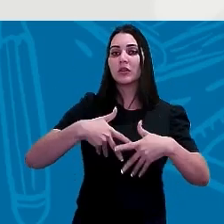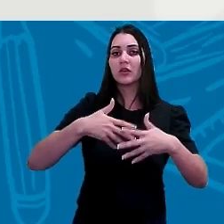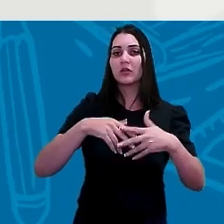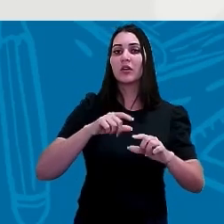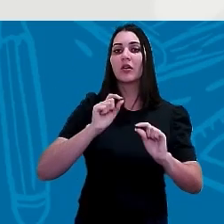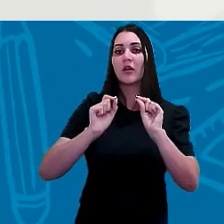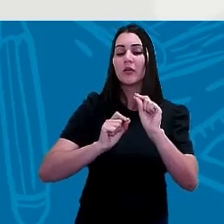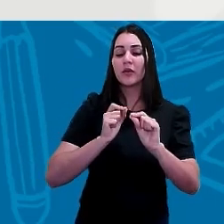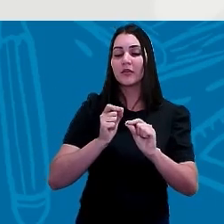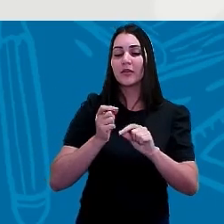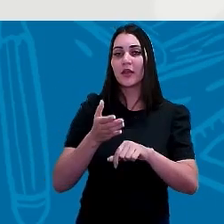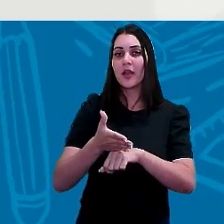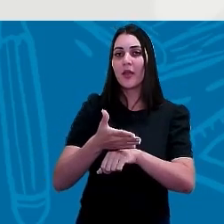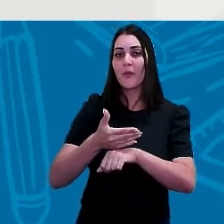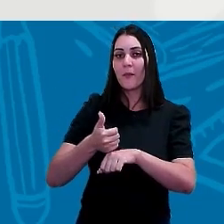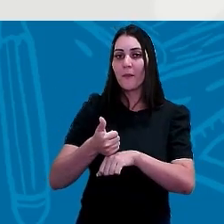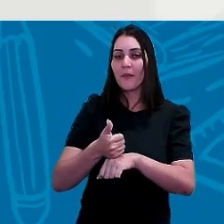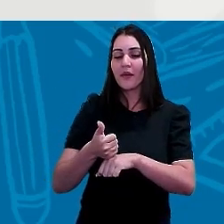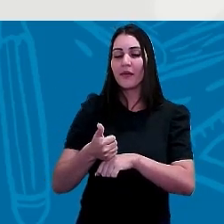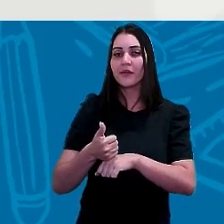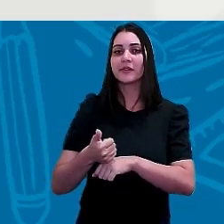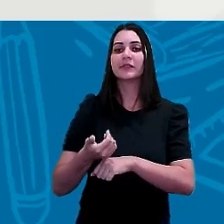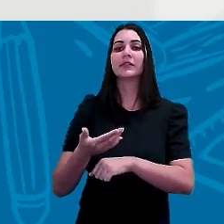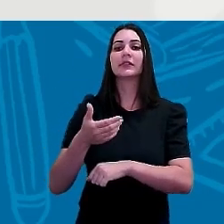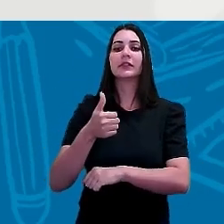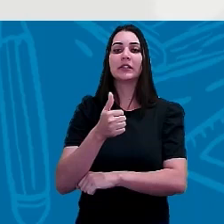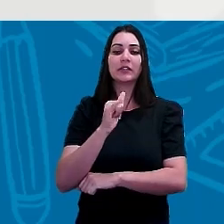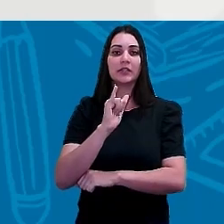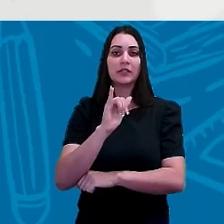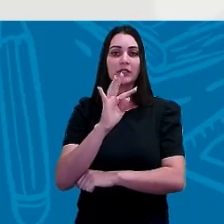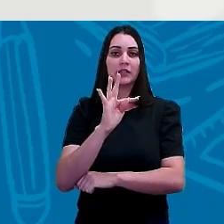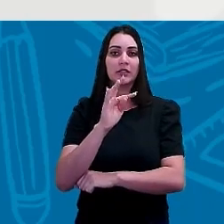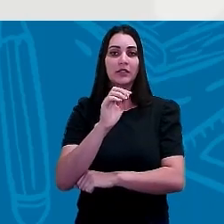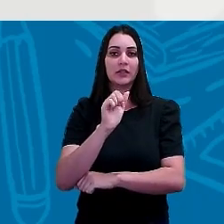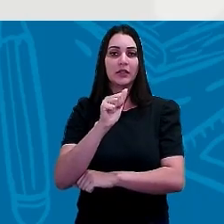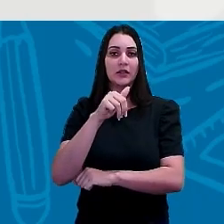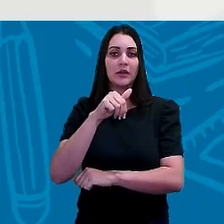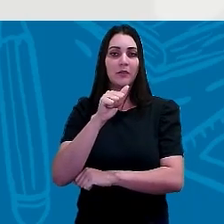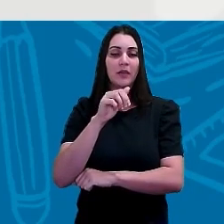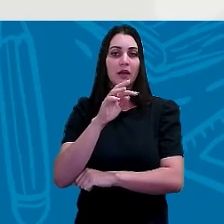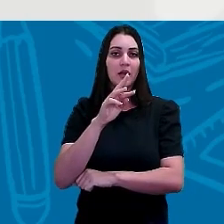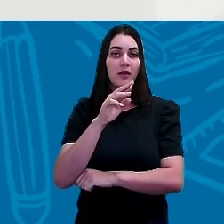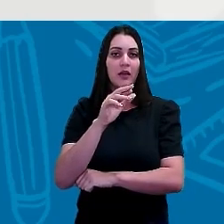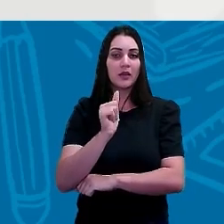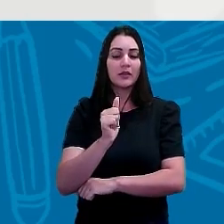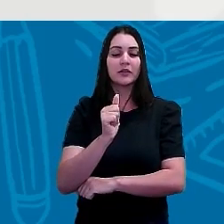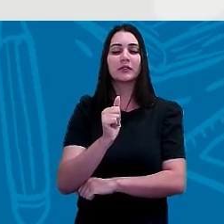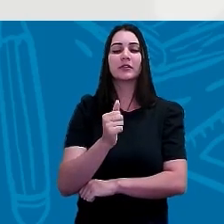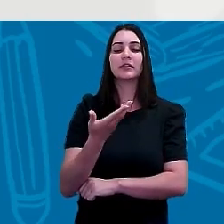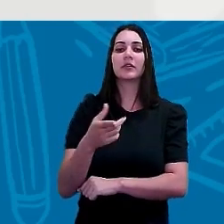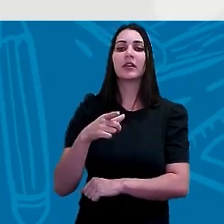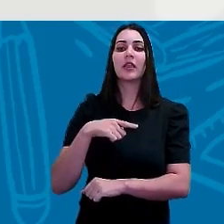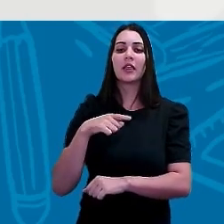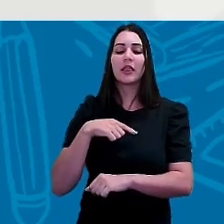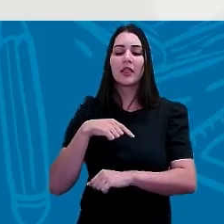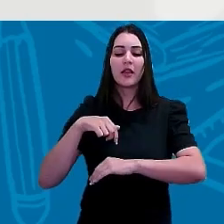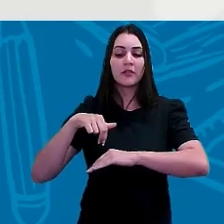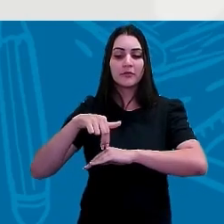Parque Itamatamirim, né? É um parque natural com atividades de pesca e pague, tem trilha, tem